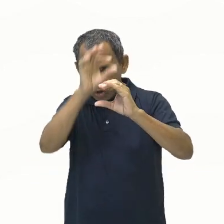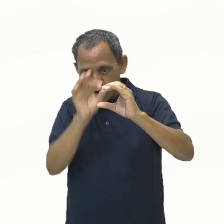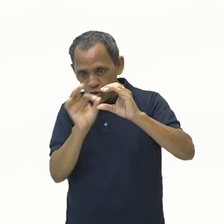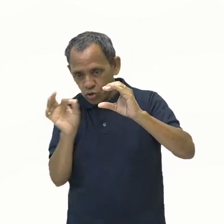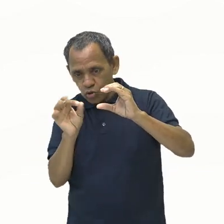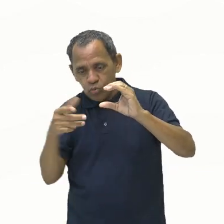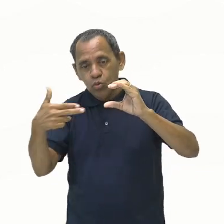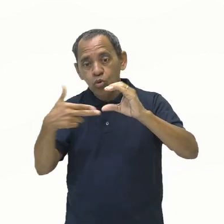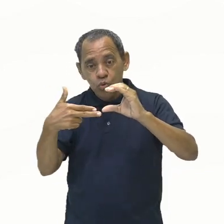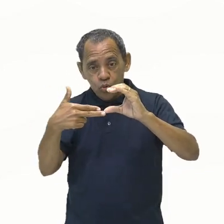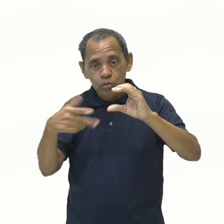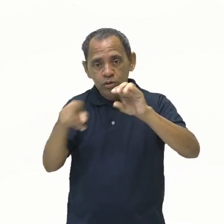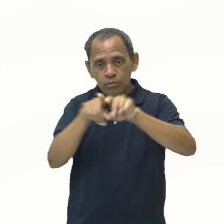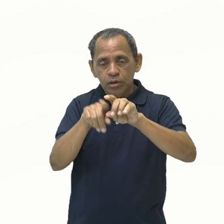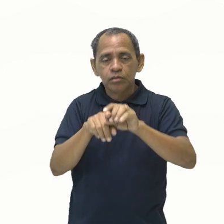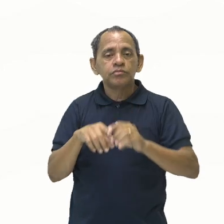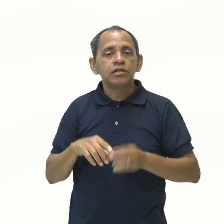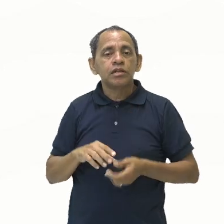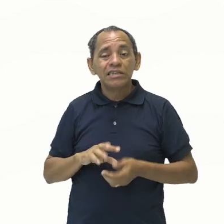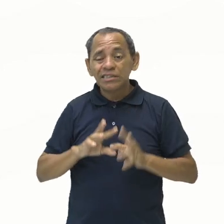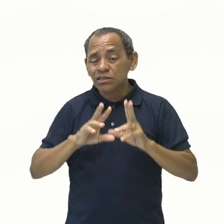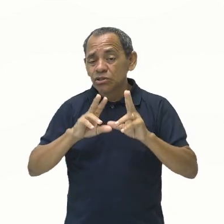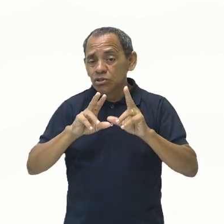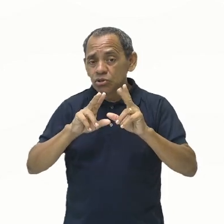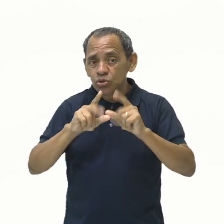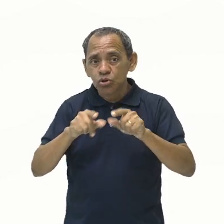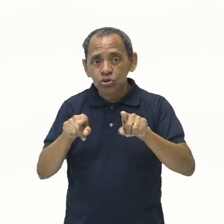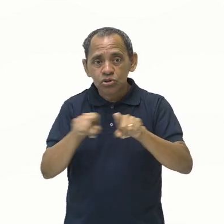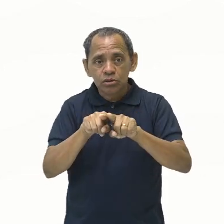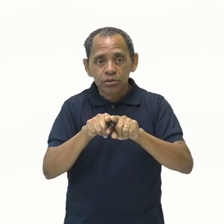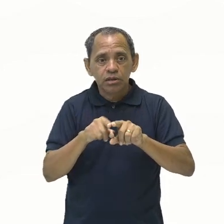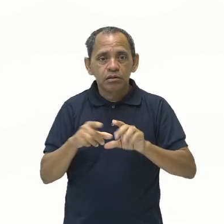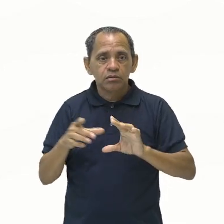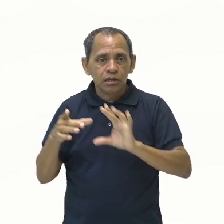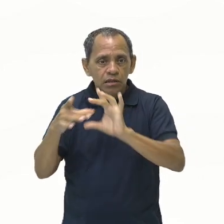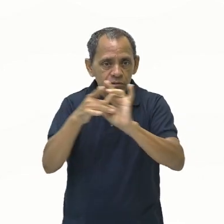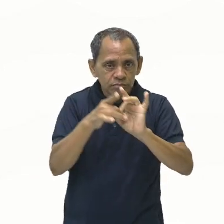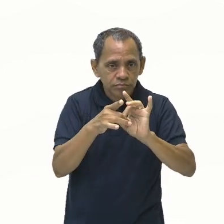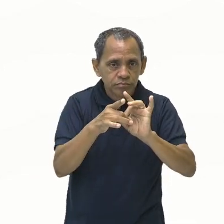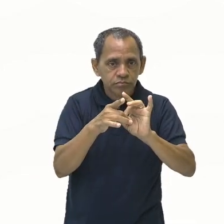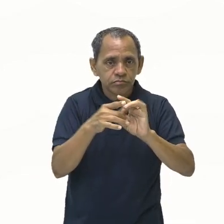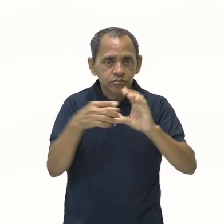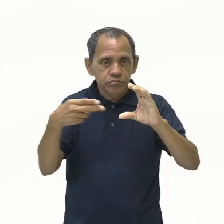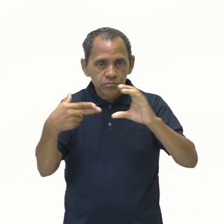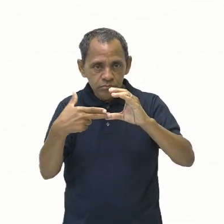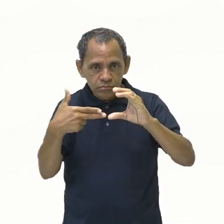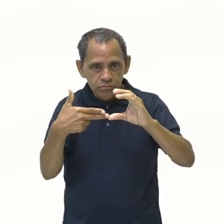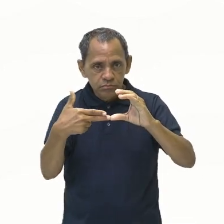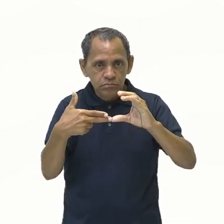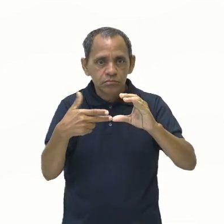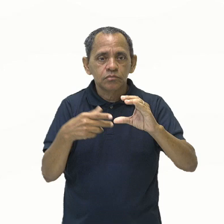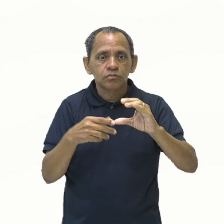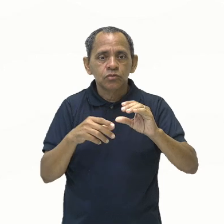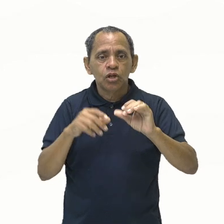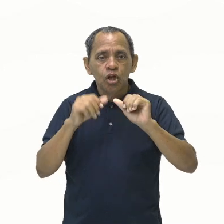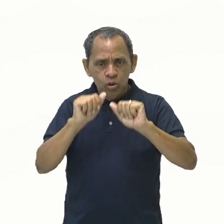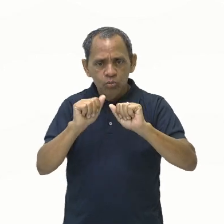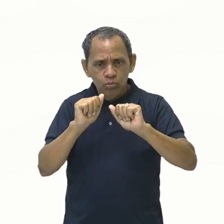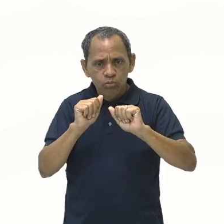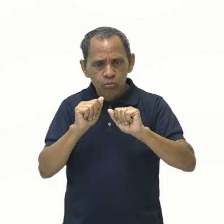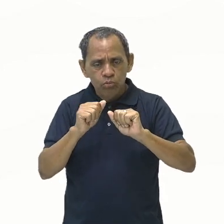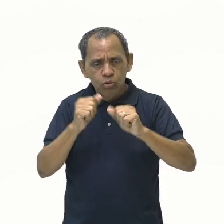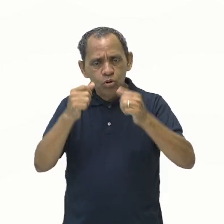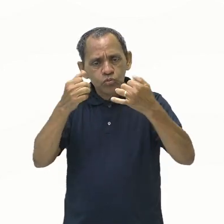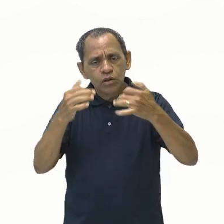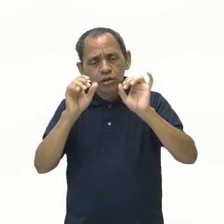carbono, carbono, carbono, carbono. E o que é isso aqui? Carbono também. Então, eu posso dizer que essa é uma cadeia normal